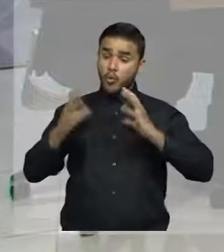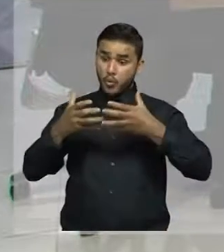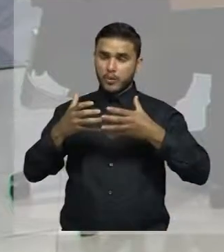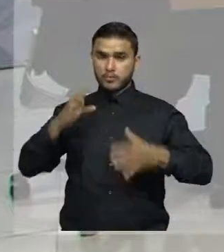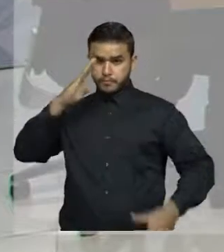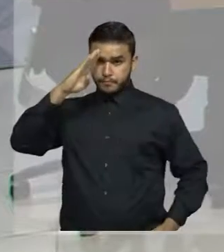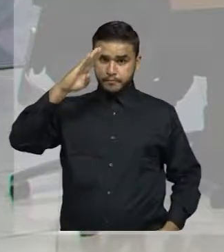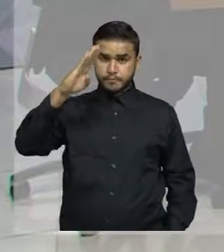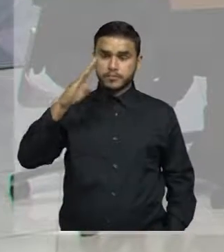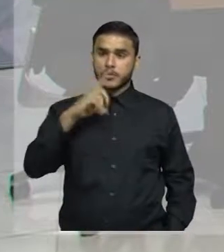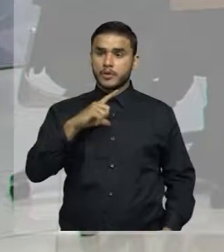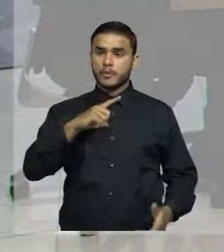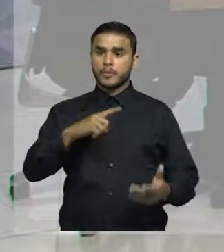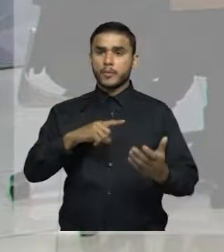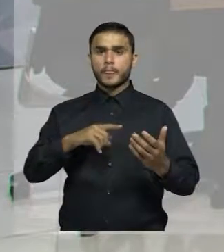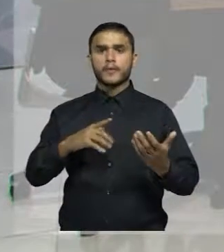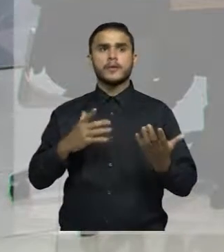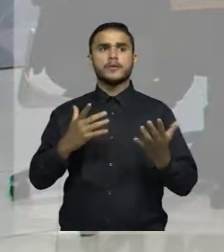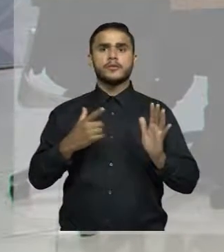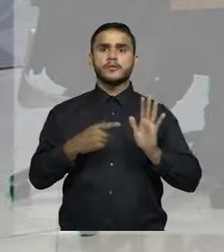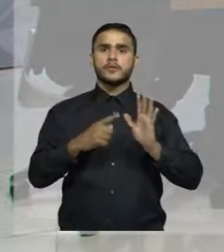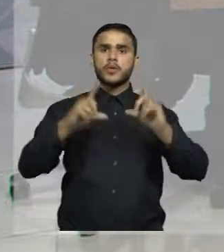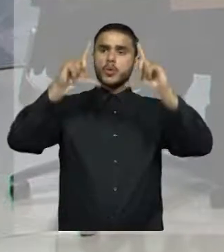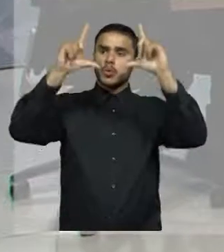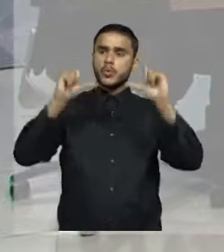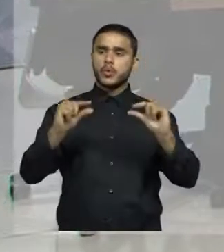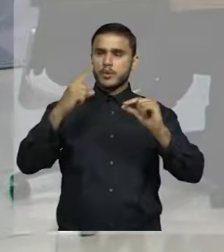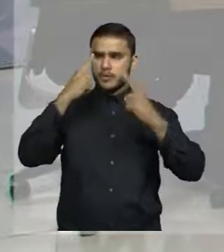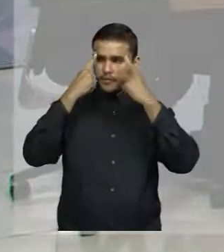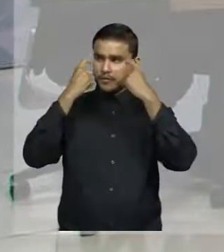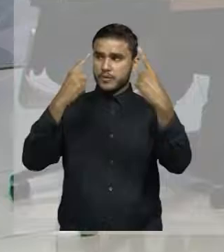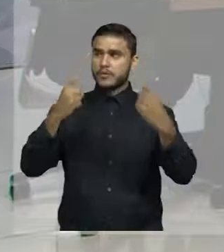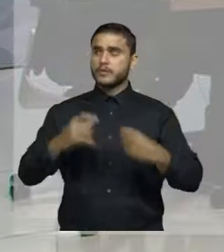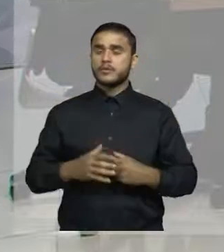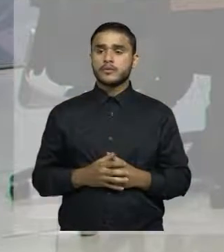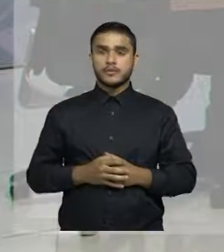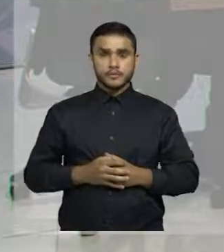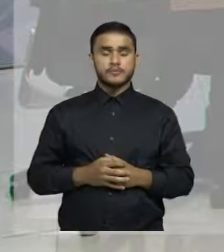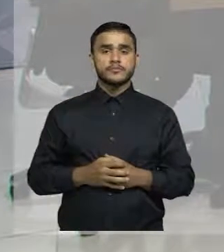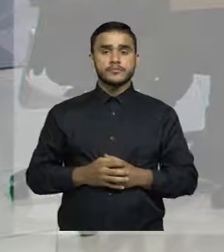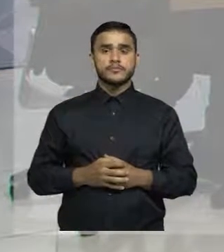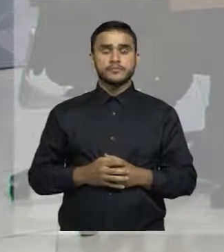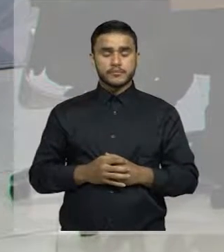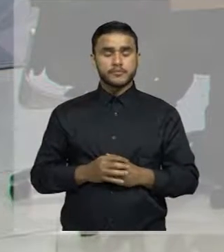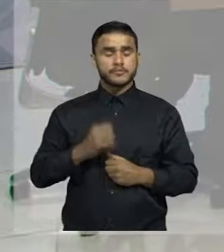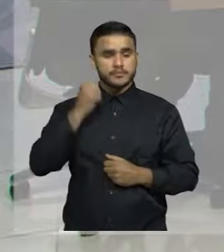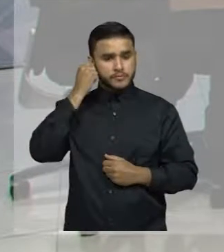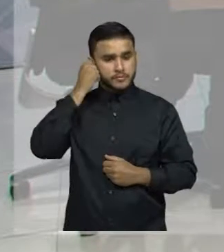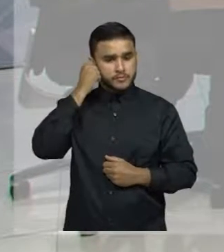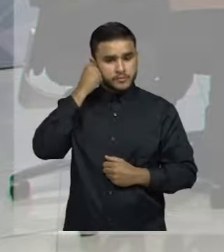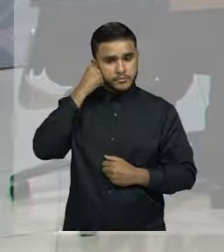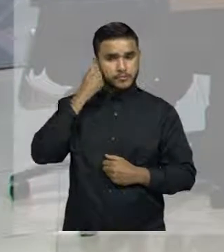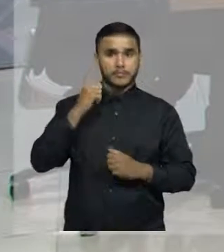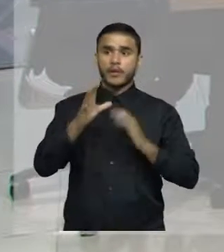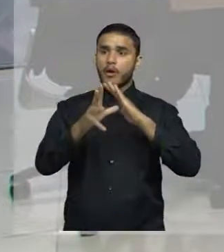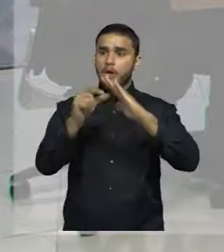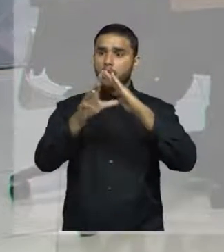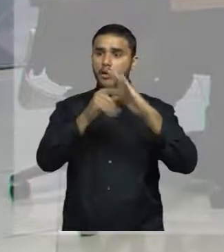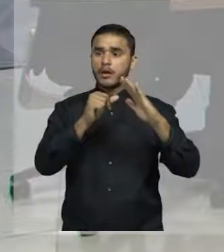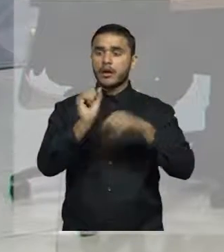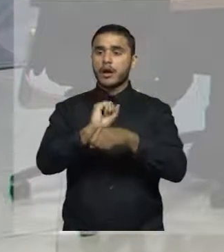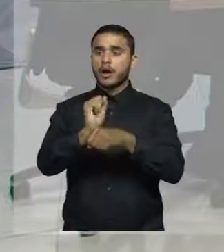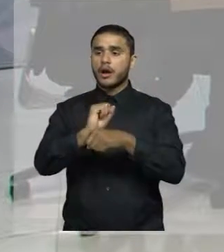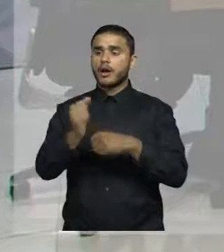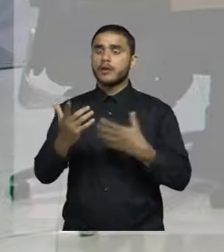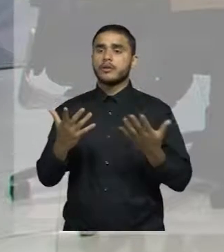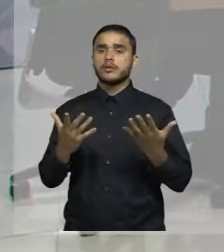e realmente ele teve uma certa influência, ele reduziu a criminalidade. Houve uma redução expressiva de assalto a carga, mas de é um paliativo.